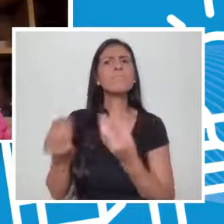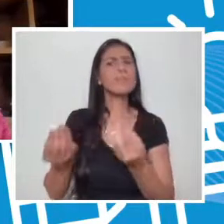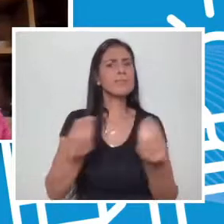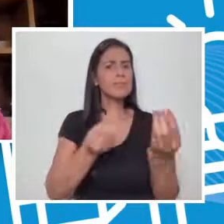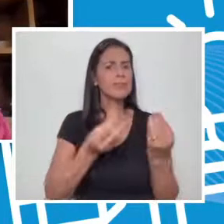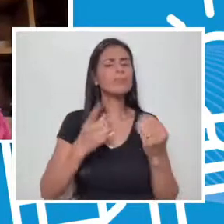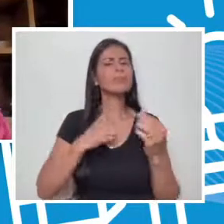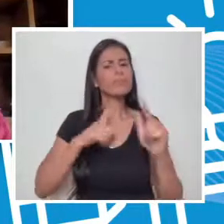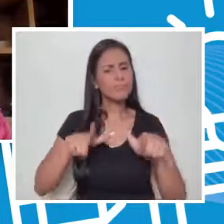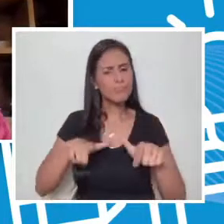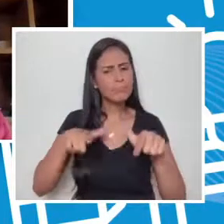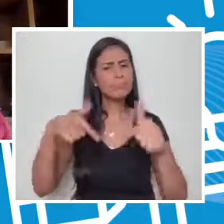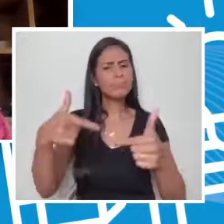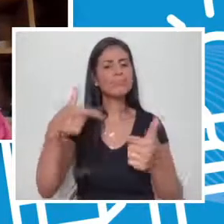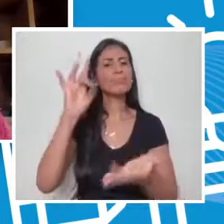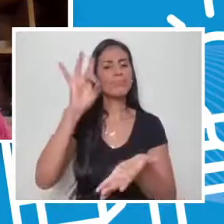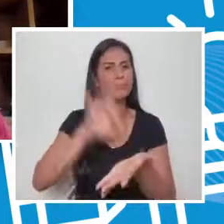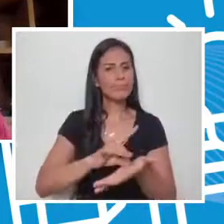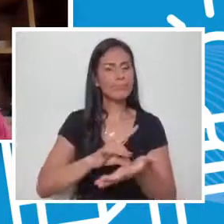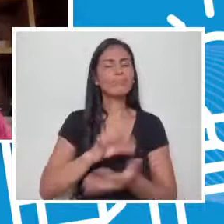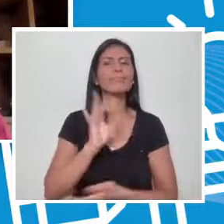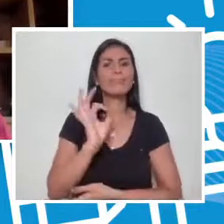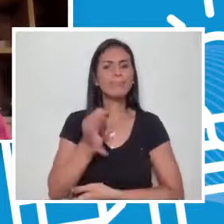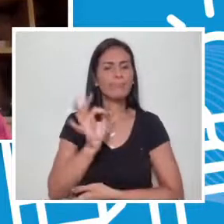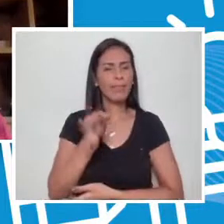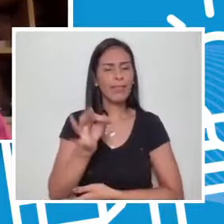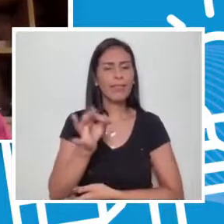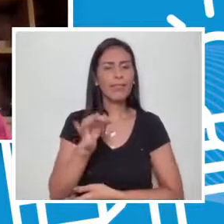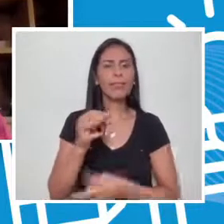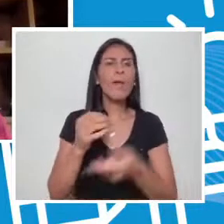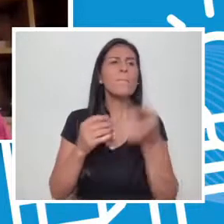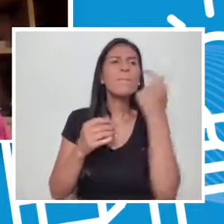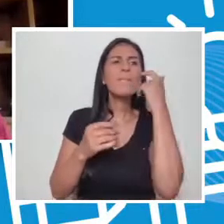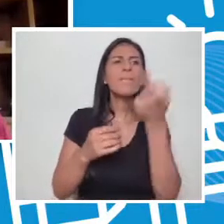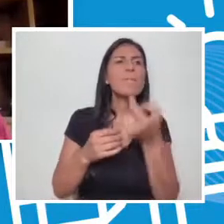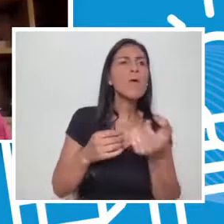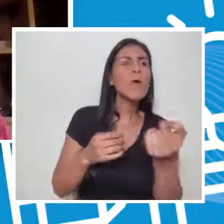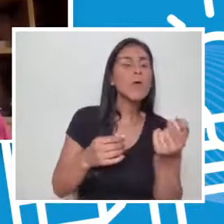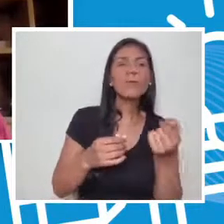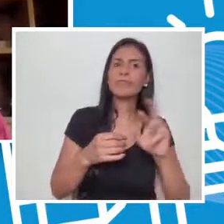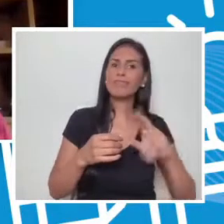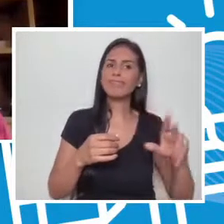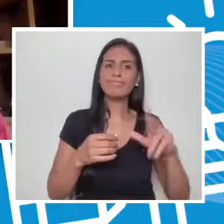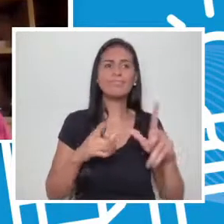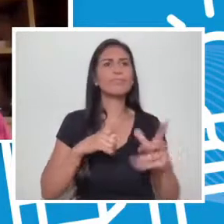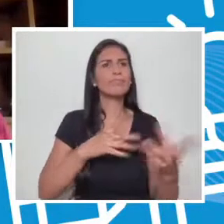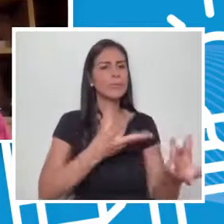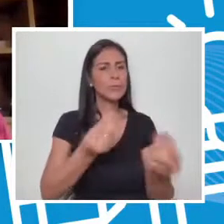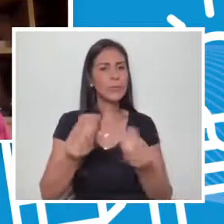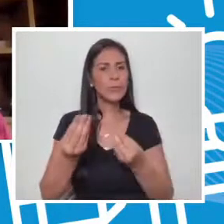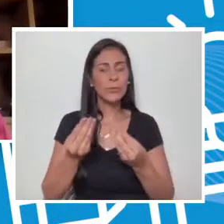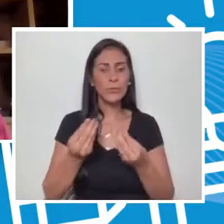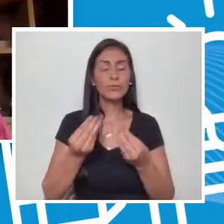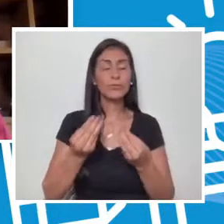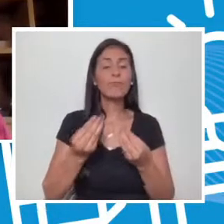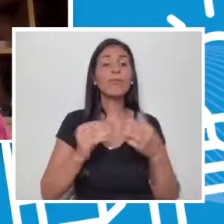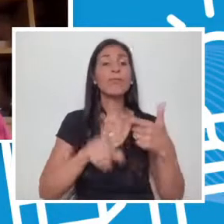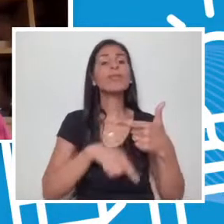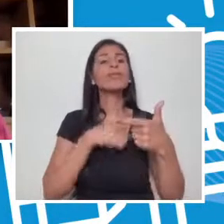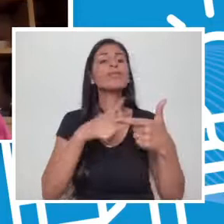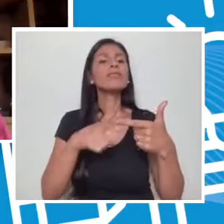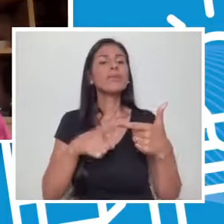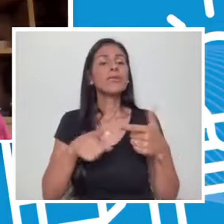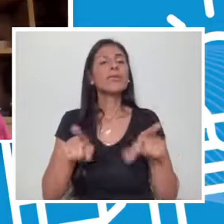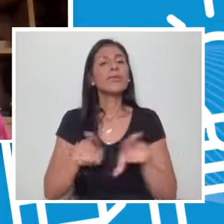certo? Não é atividade de poucos, certo? É atividade de muitos. Uma segunda coisa